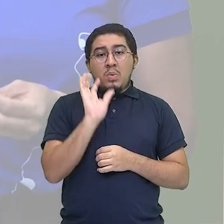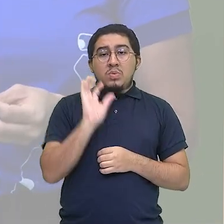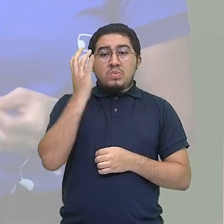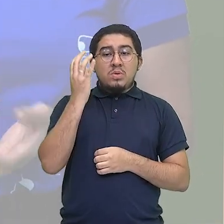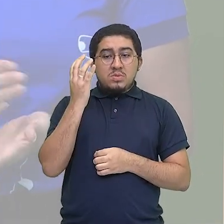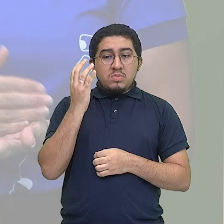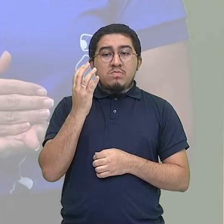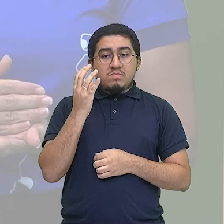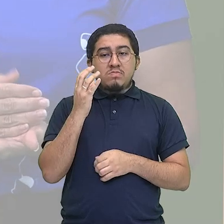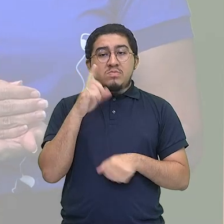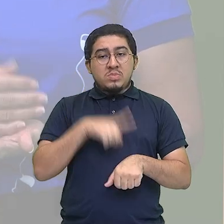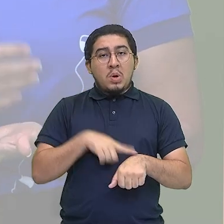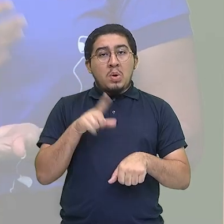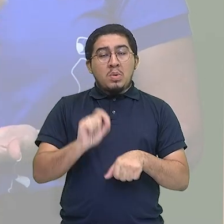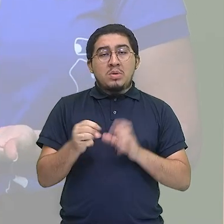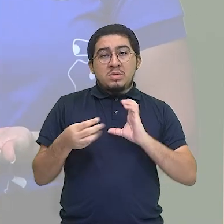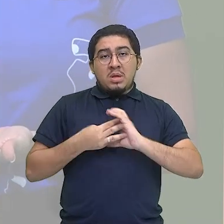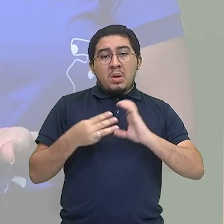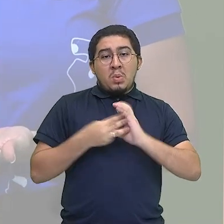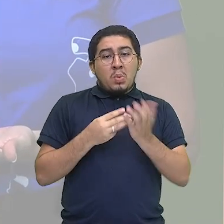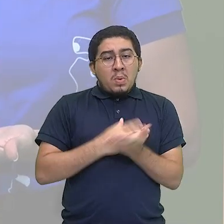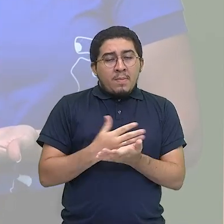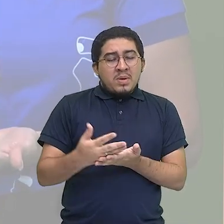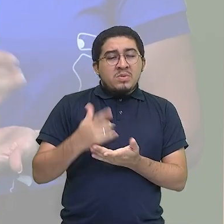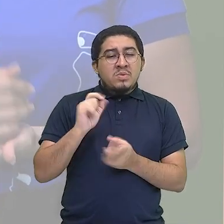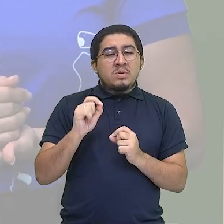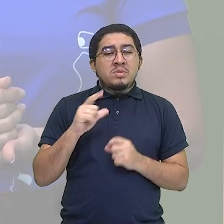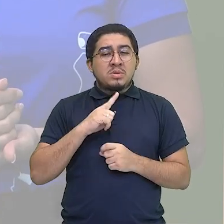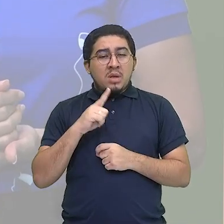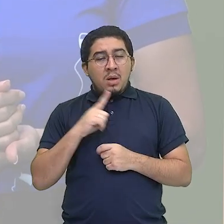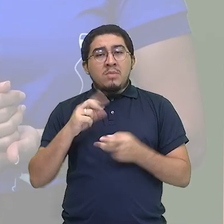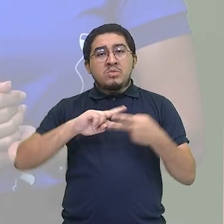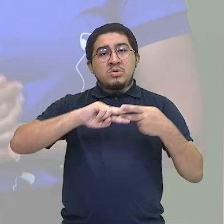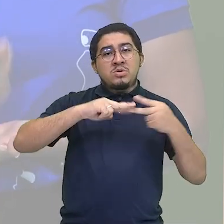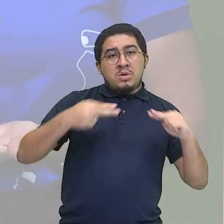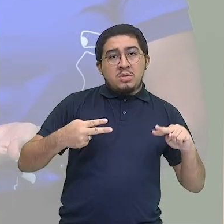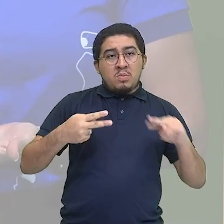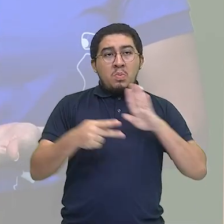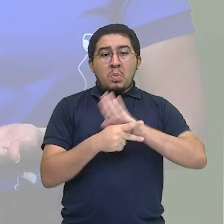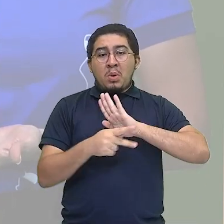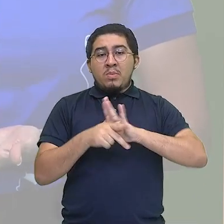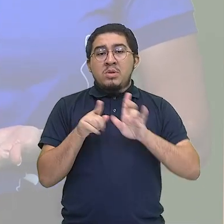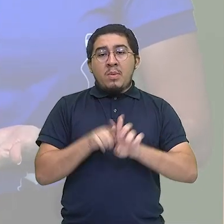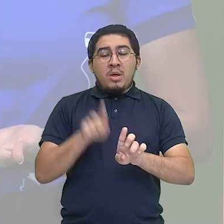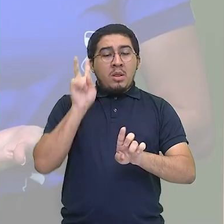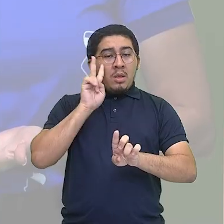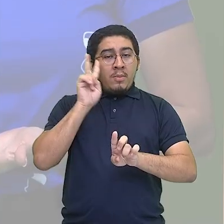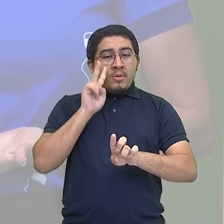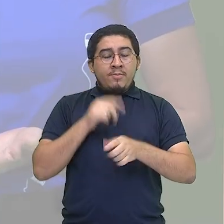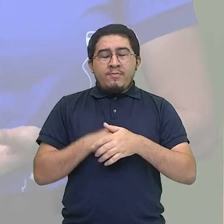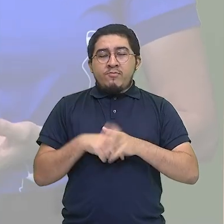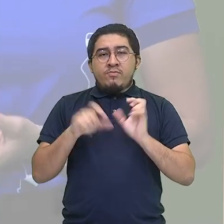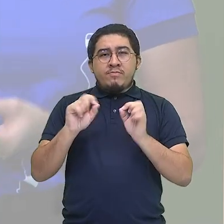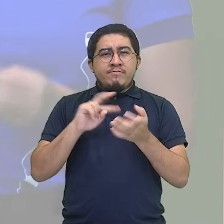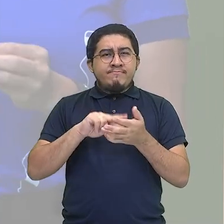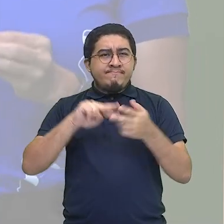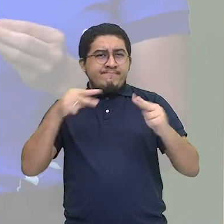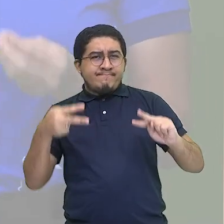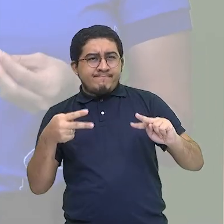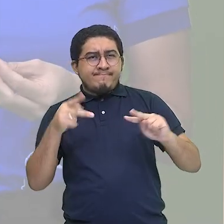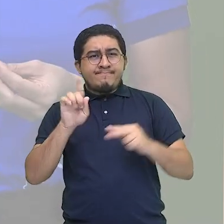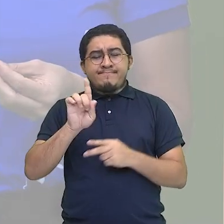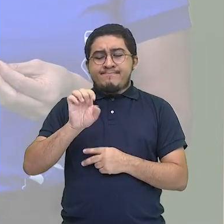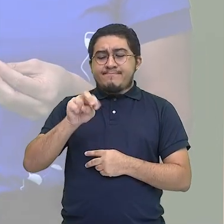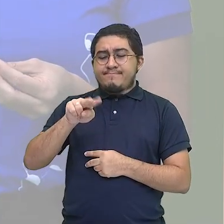quando células elas passam a expressar genes específicos. E lembrando lá, o que é um gene? O gene